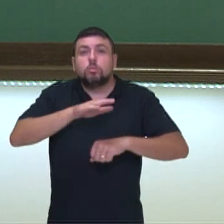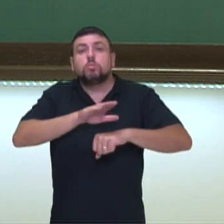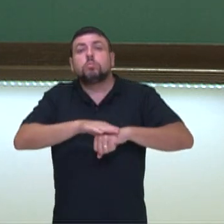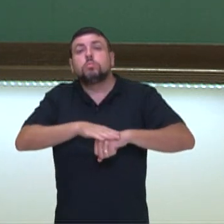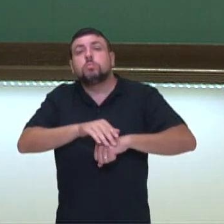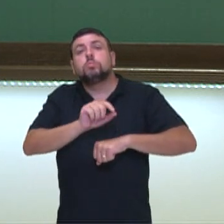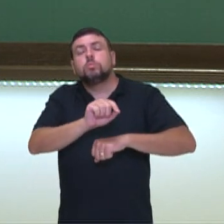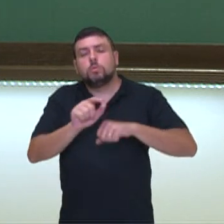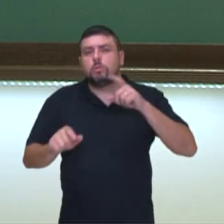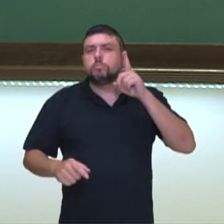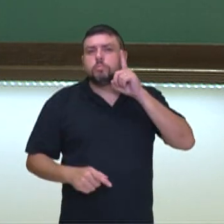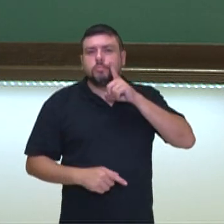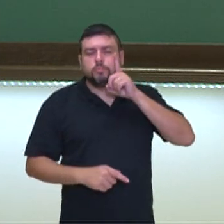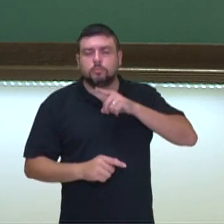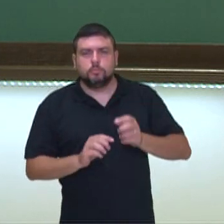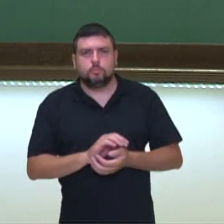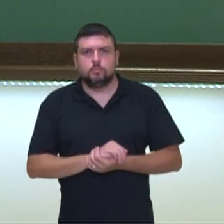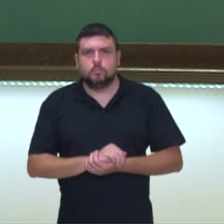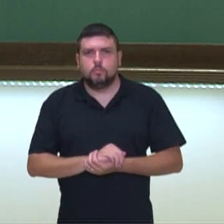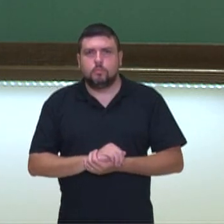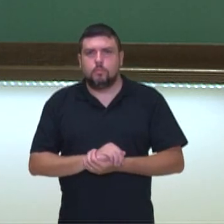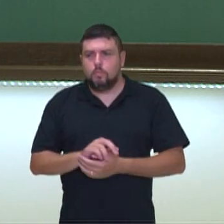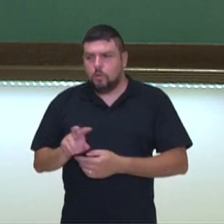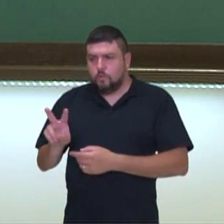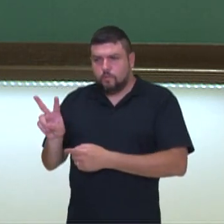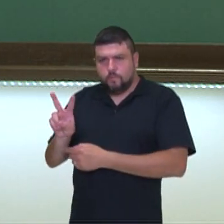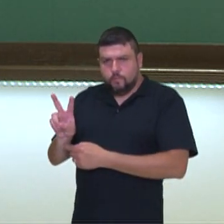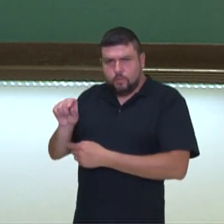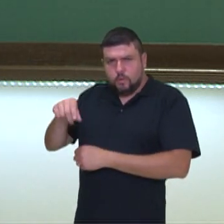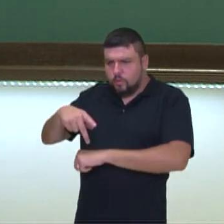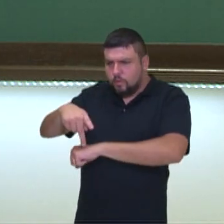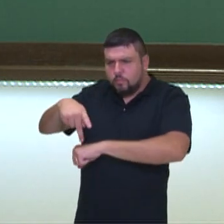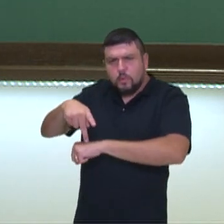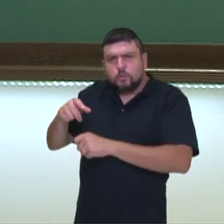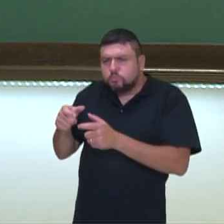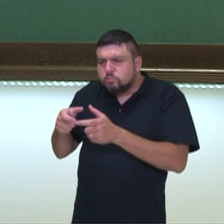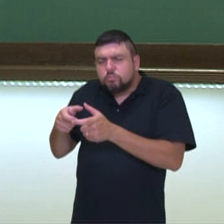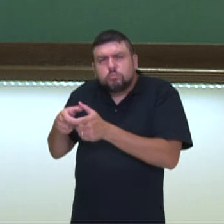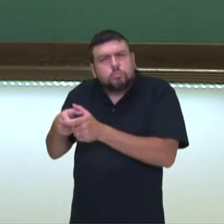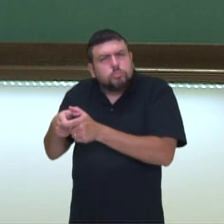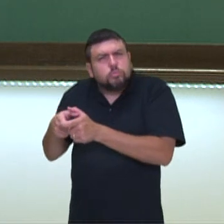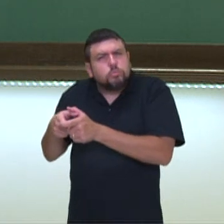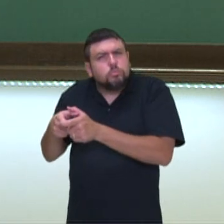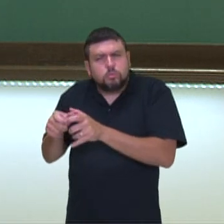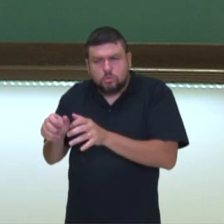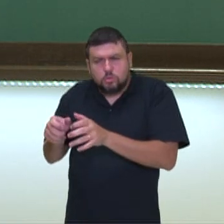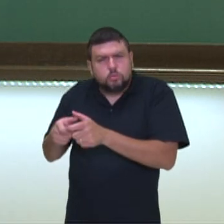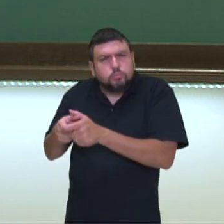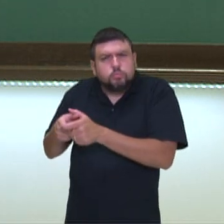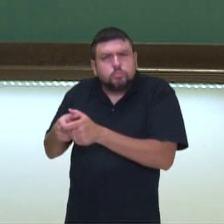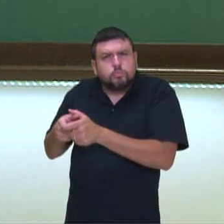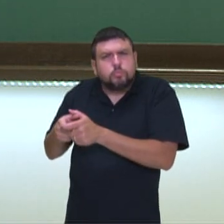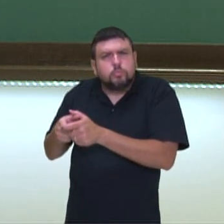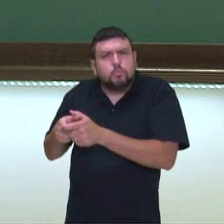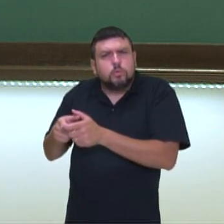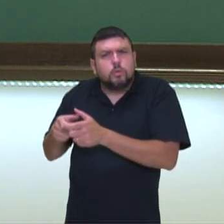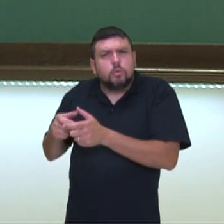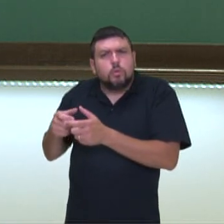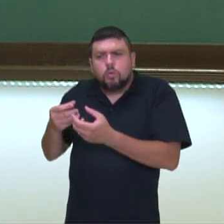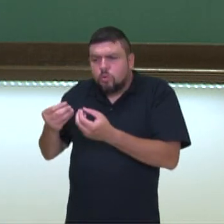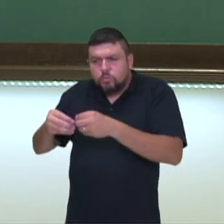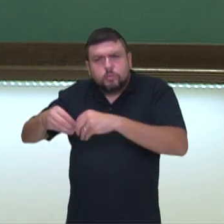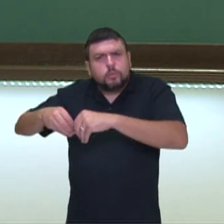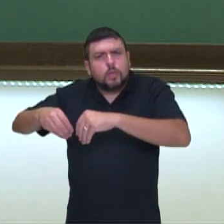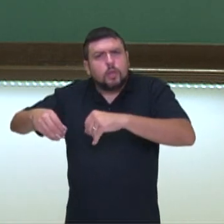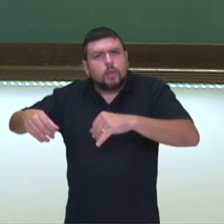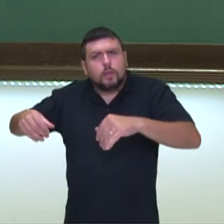norte-americana. O Vietnã é um país tão pequenininho, tão pequeno, em termos de proporção